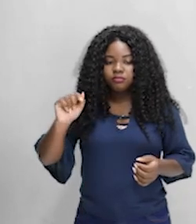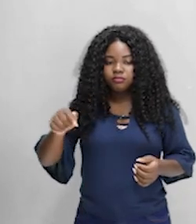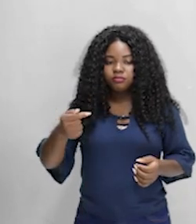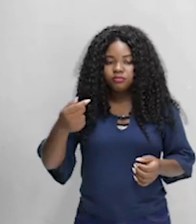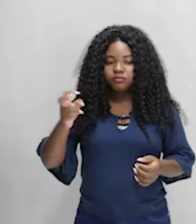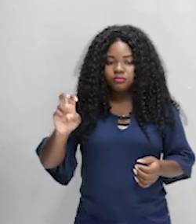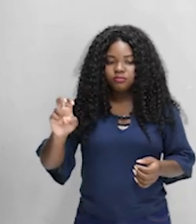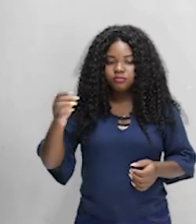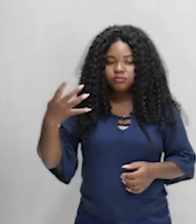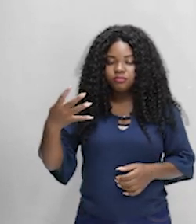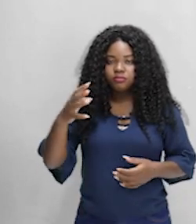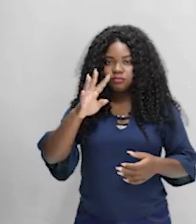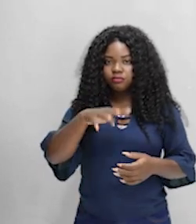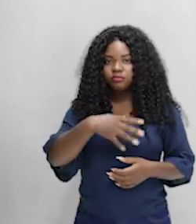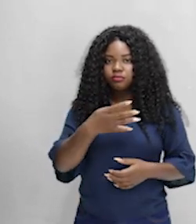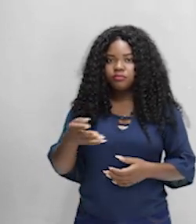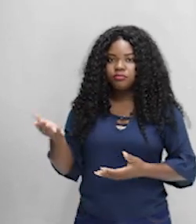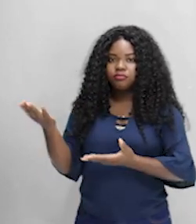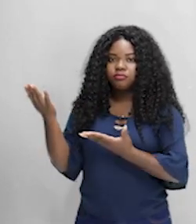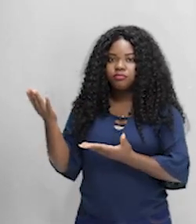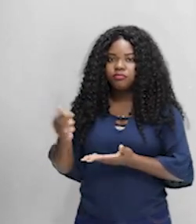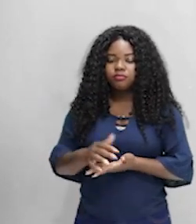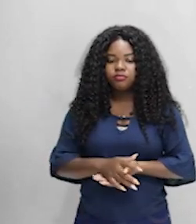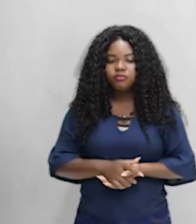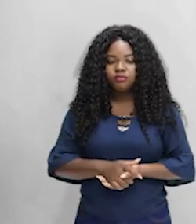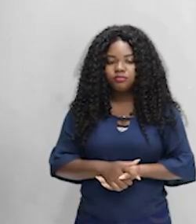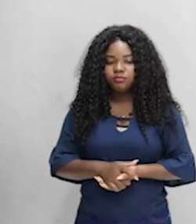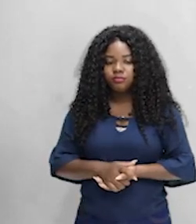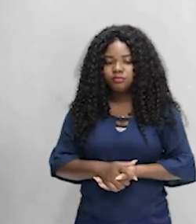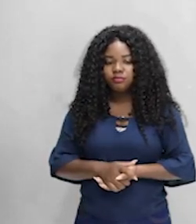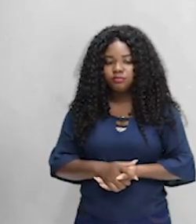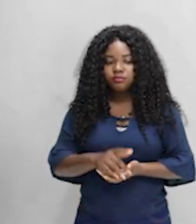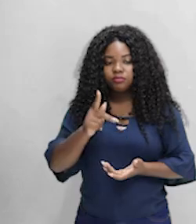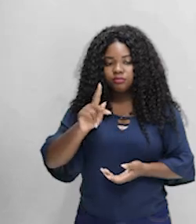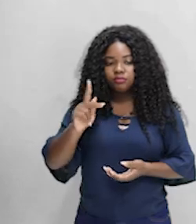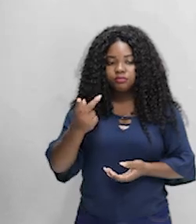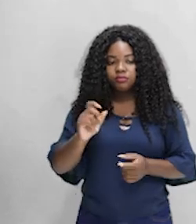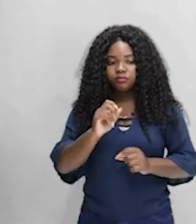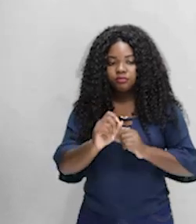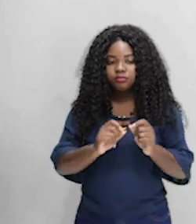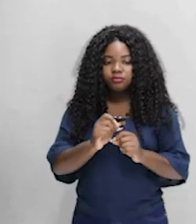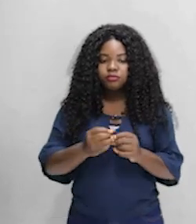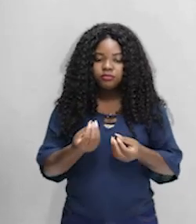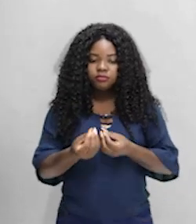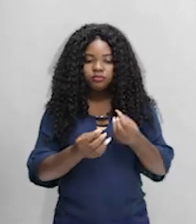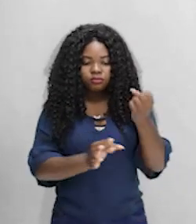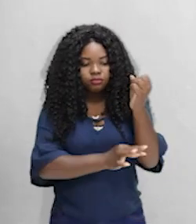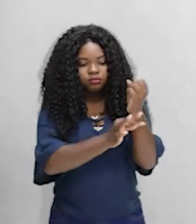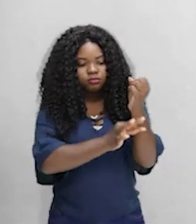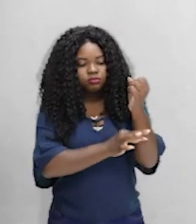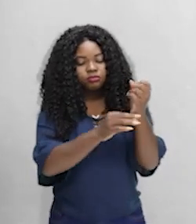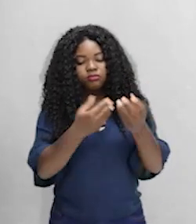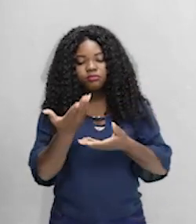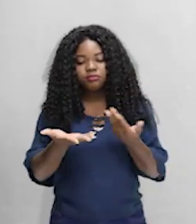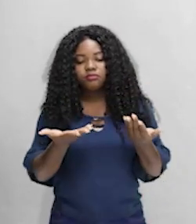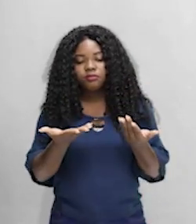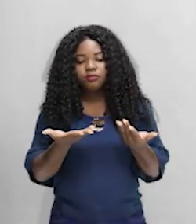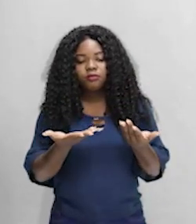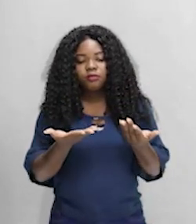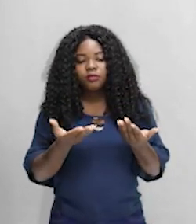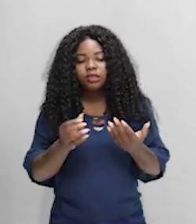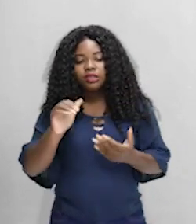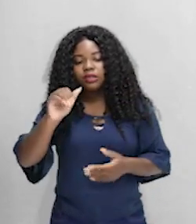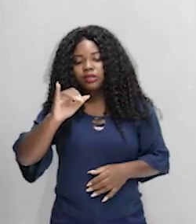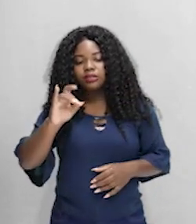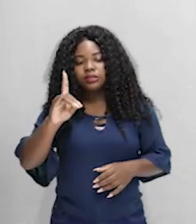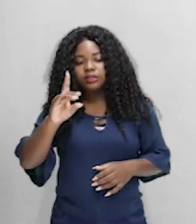7,54. Observe aqui na tela, turma, 7,54. O pH é uma escala, uma medida de acidez, que vai de 0 a